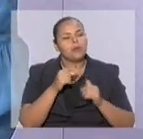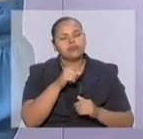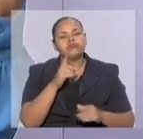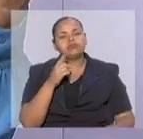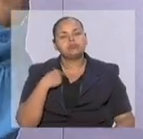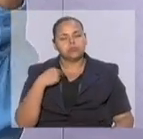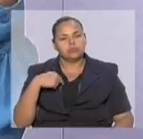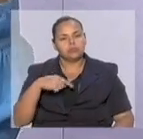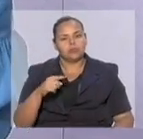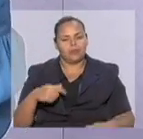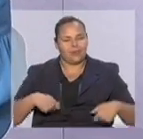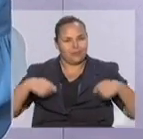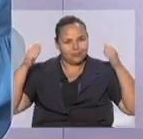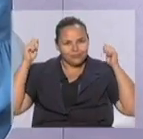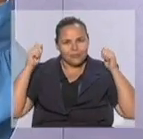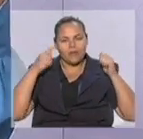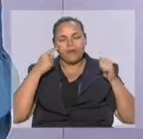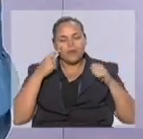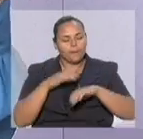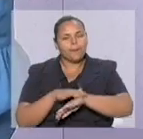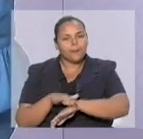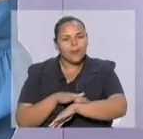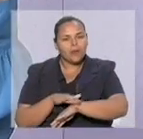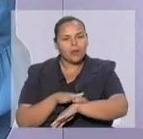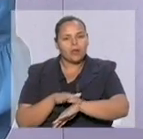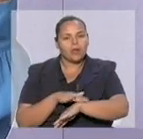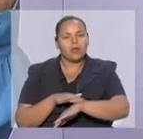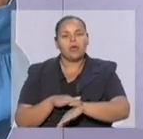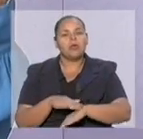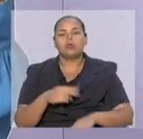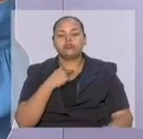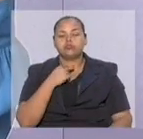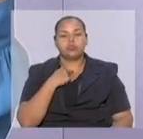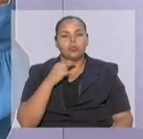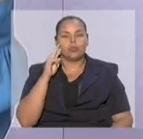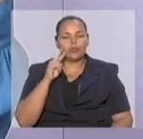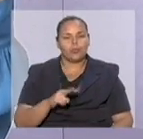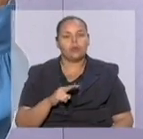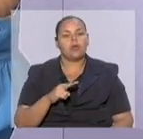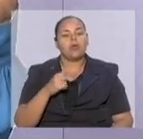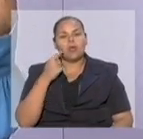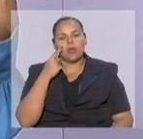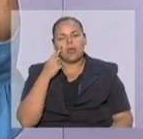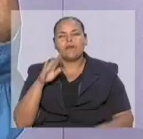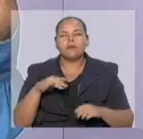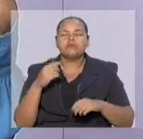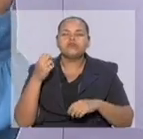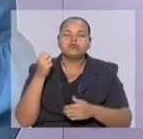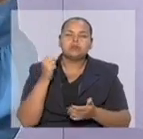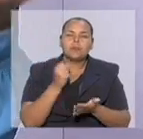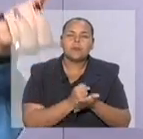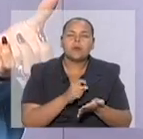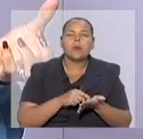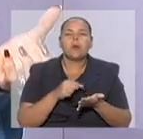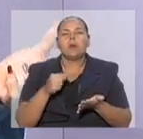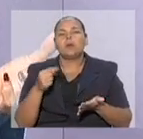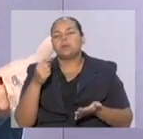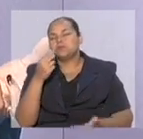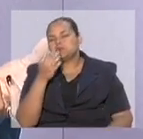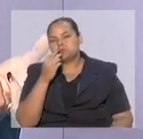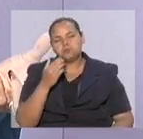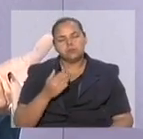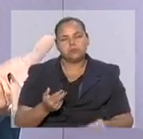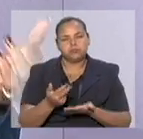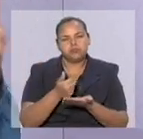peça para ele tirar a sua camisa, olhe a pele atrás, onde ele não pode enxergar a pele, vê se não tem uma manchinha, uma pinta